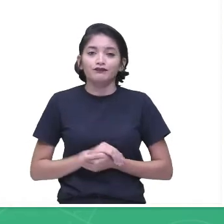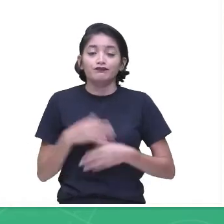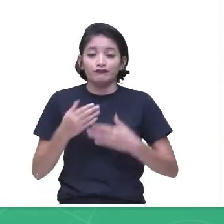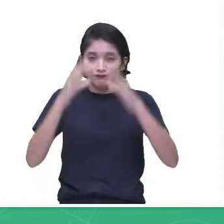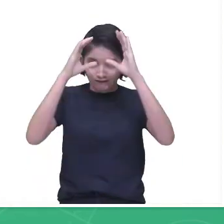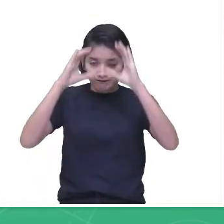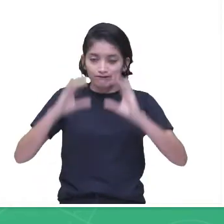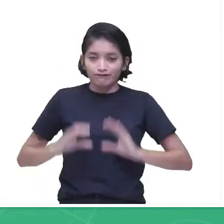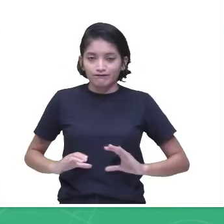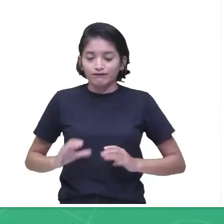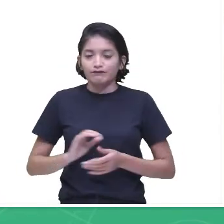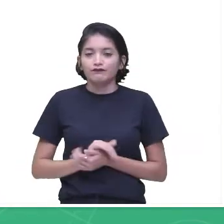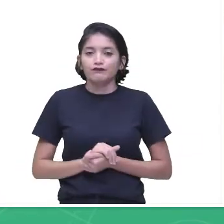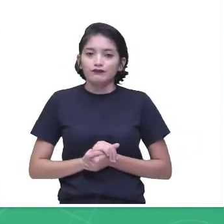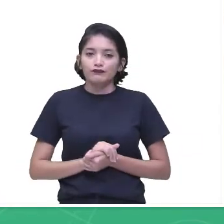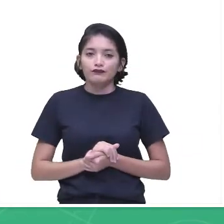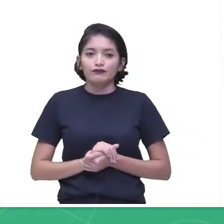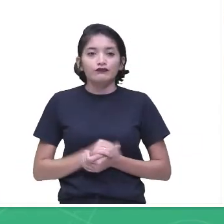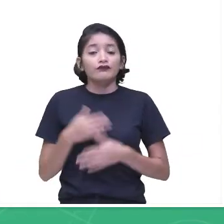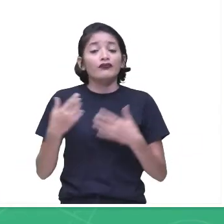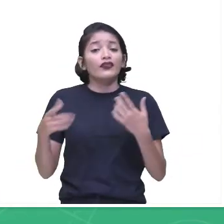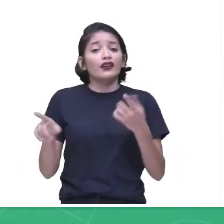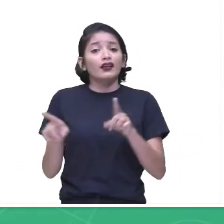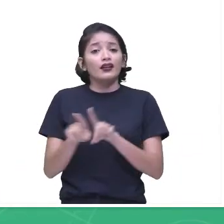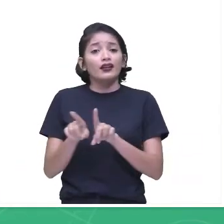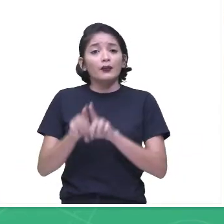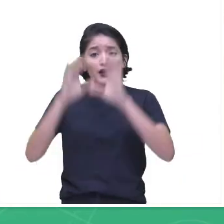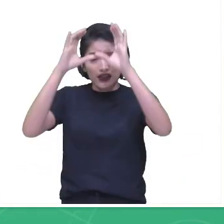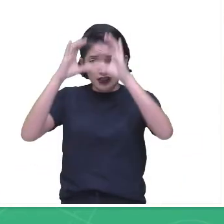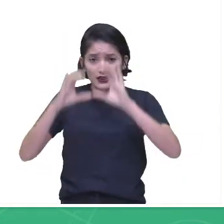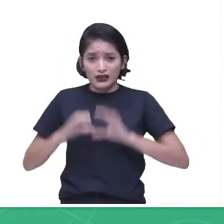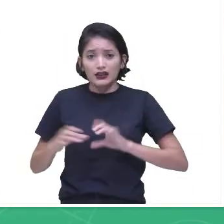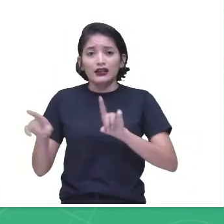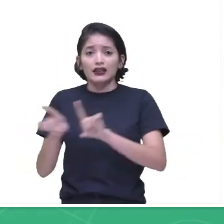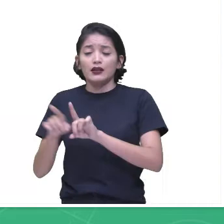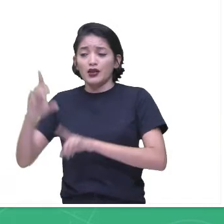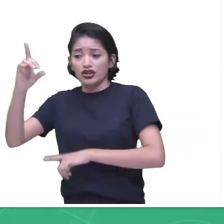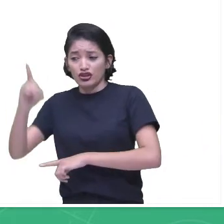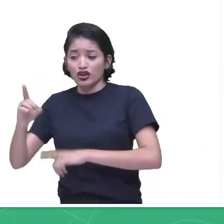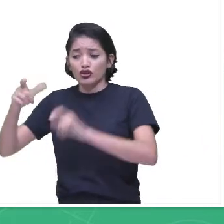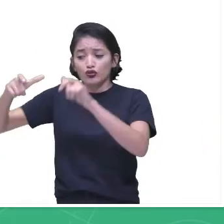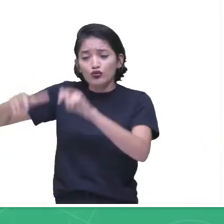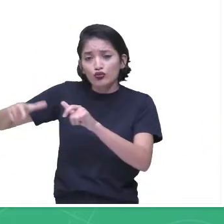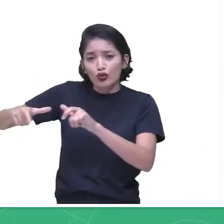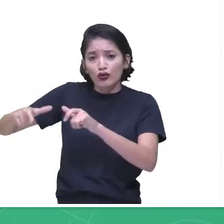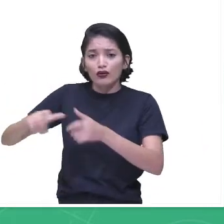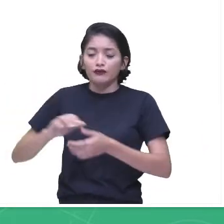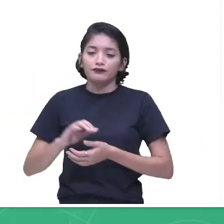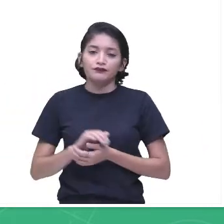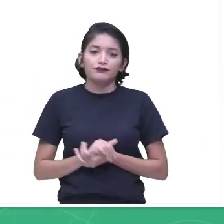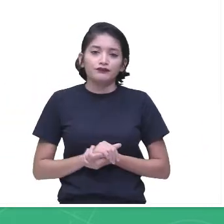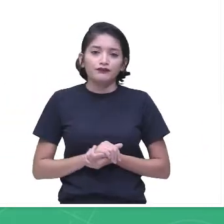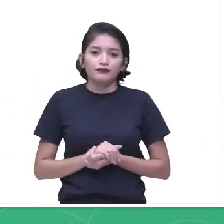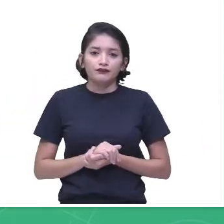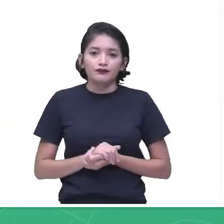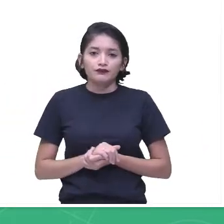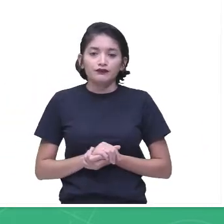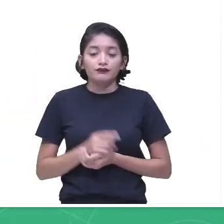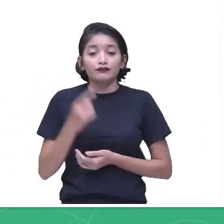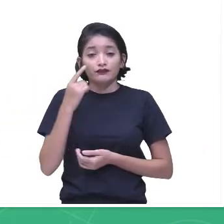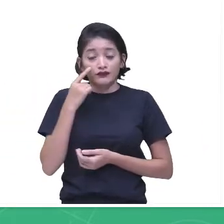isso. Mas aí nós vamos falar do cidadão e o direito ao espaço. Aí nós vamos trazer aqui um